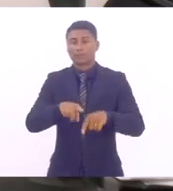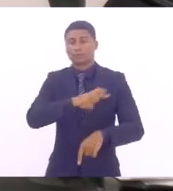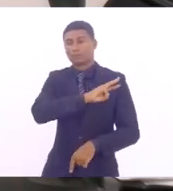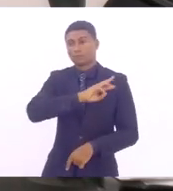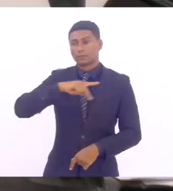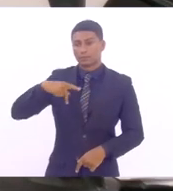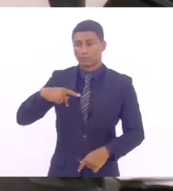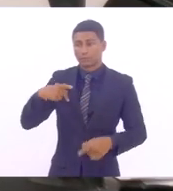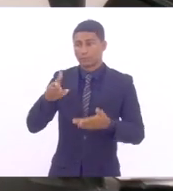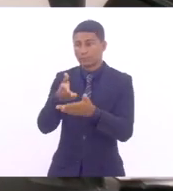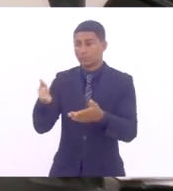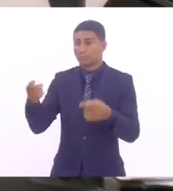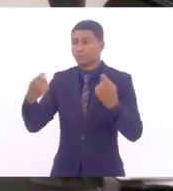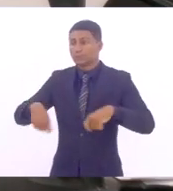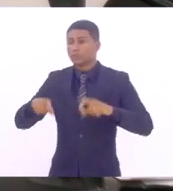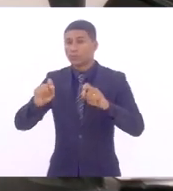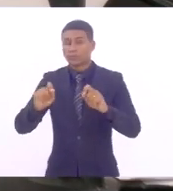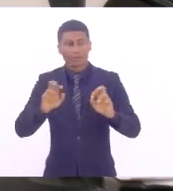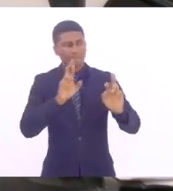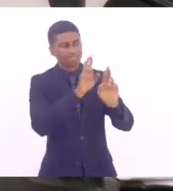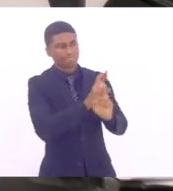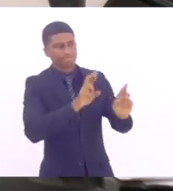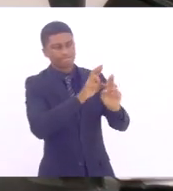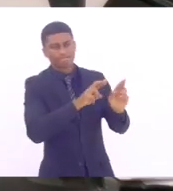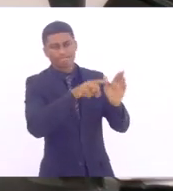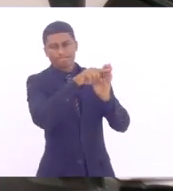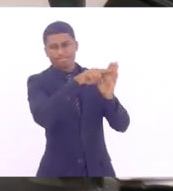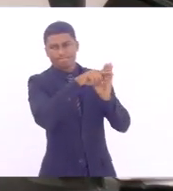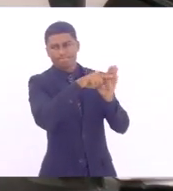se tenha o quê? Uma investigação